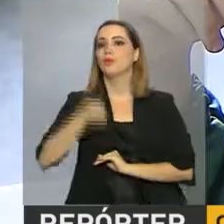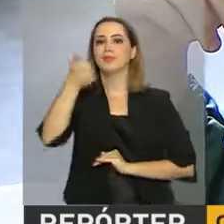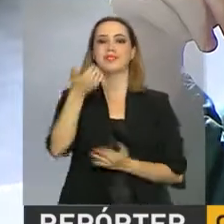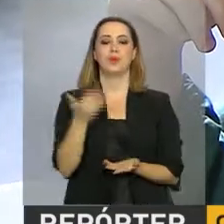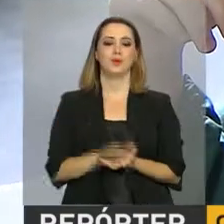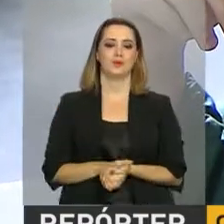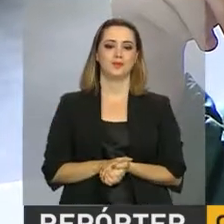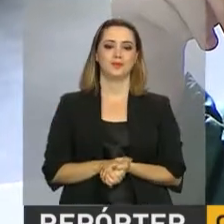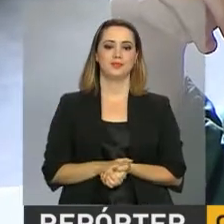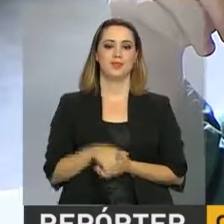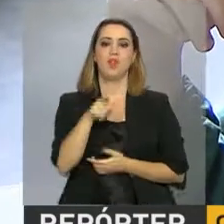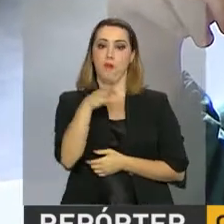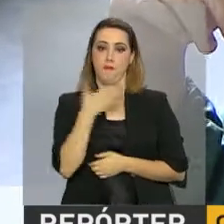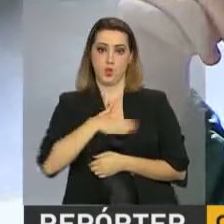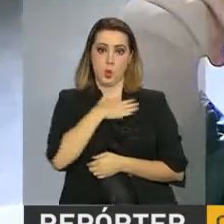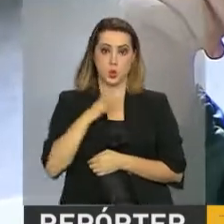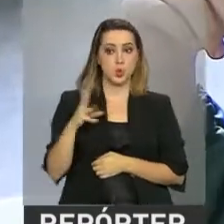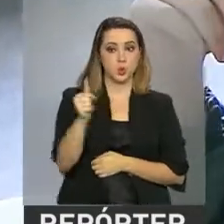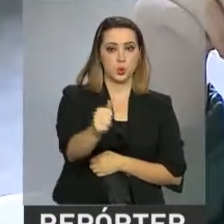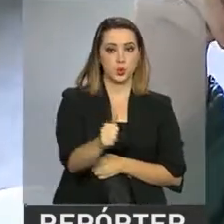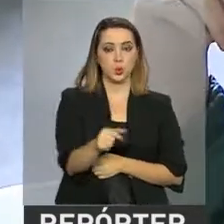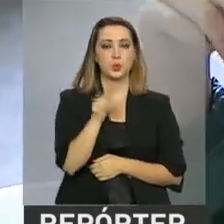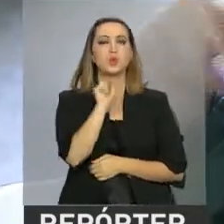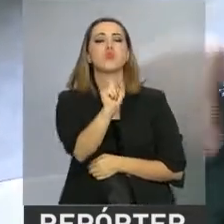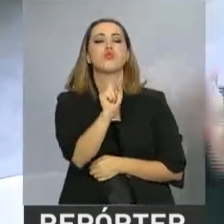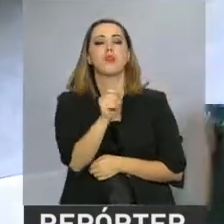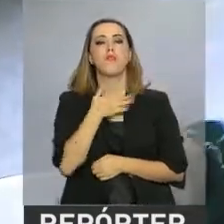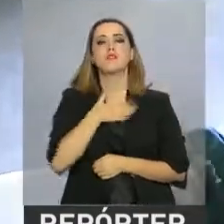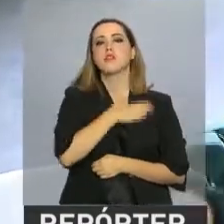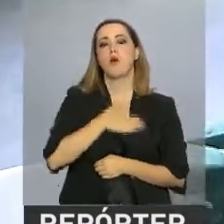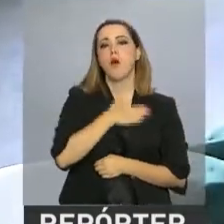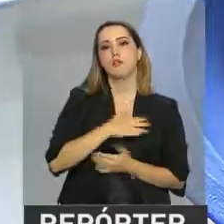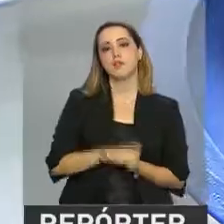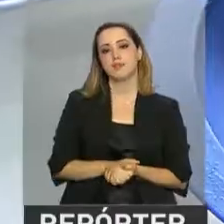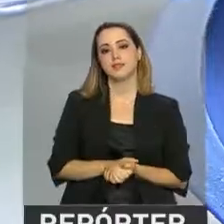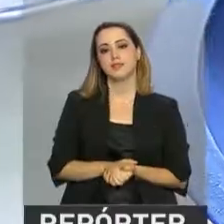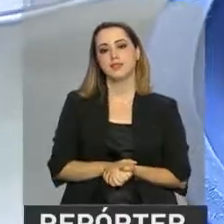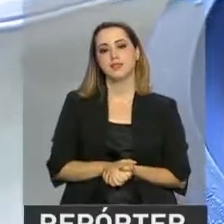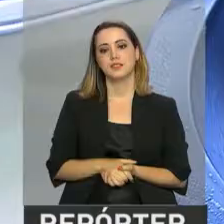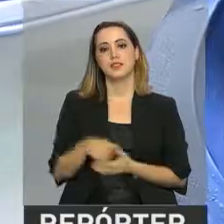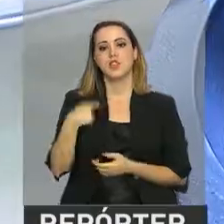tudo? Gosto. Gosta de quê?